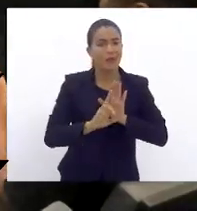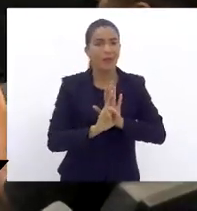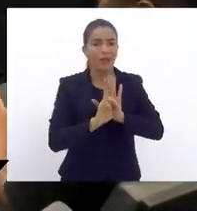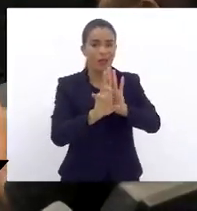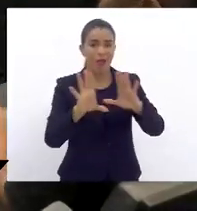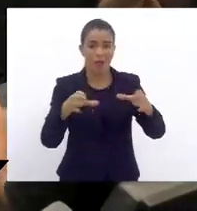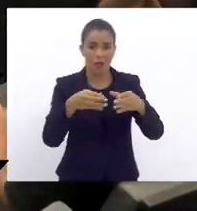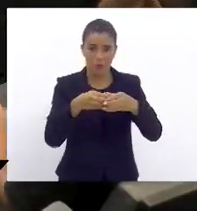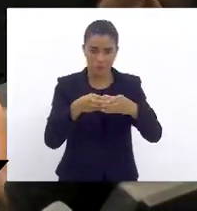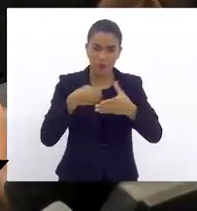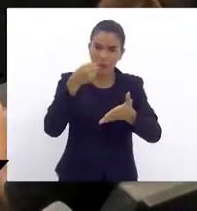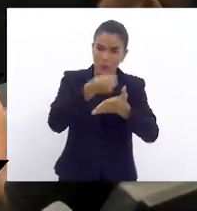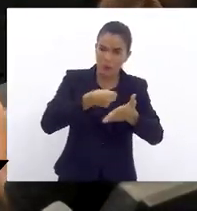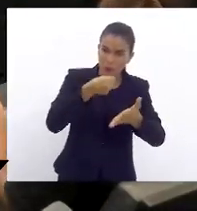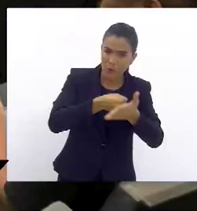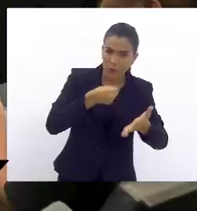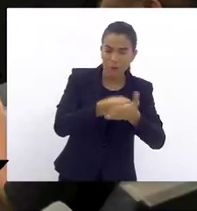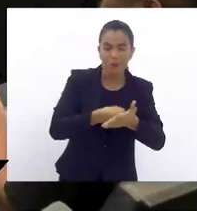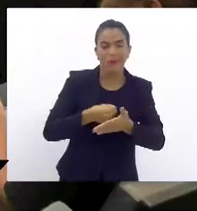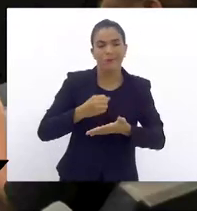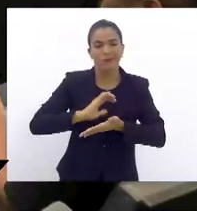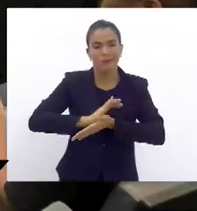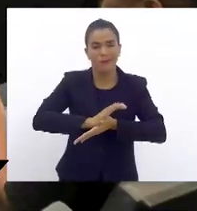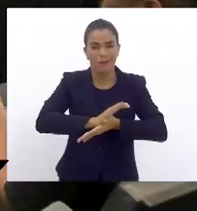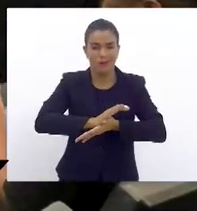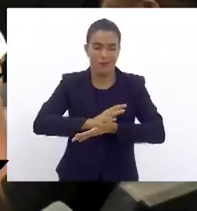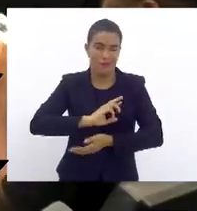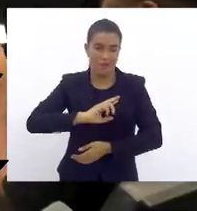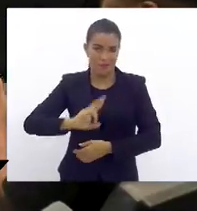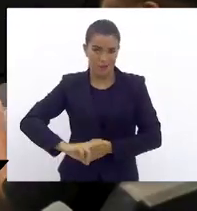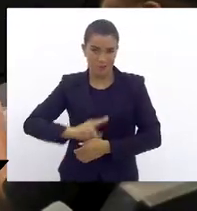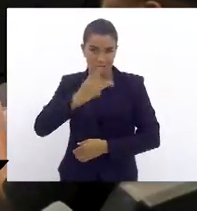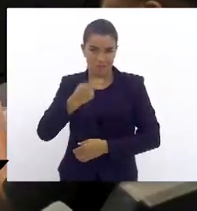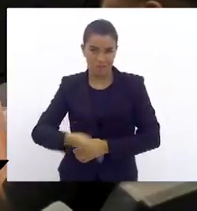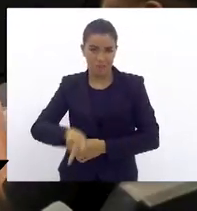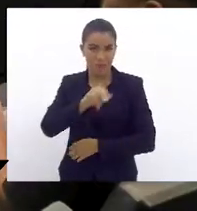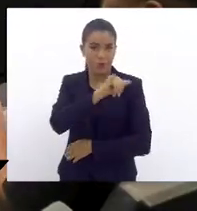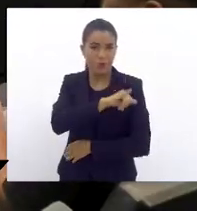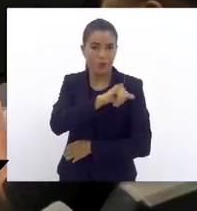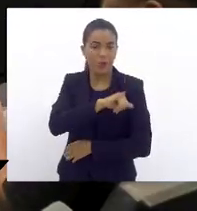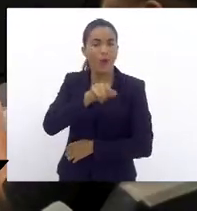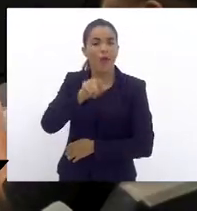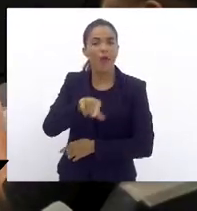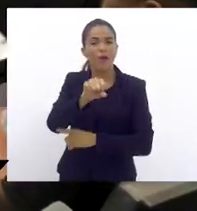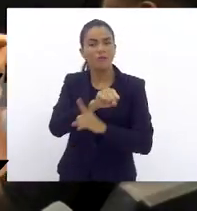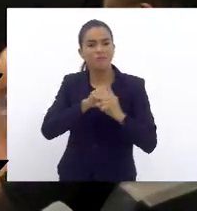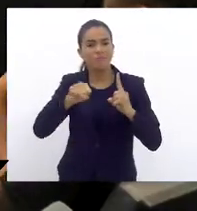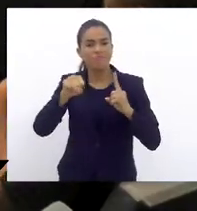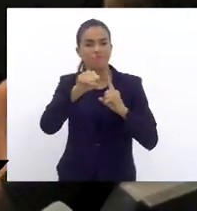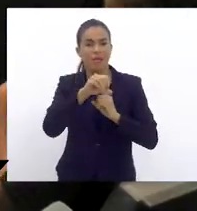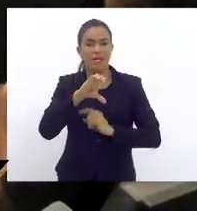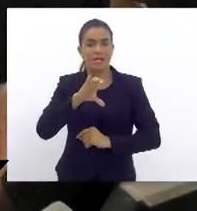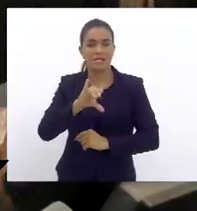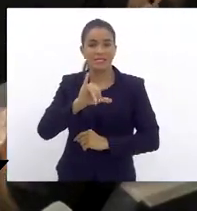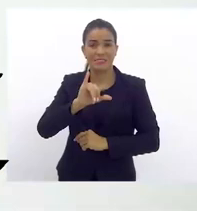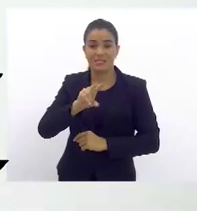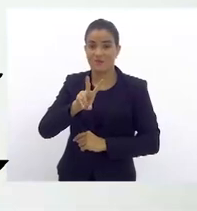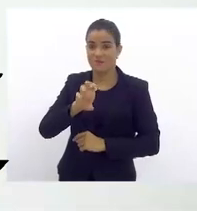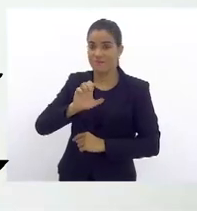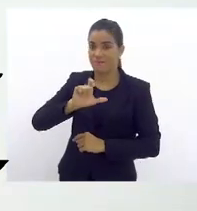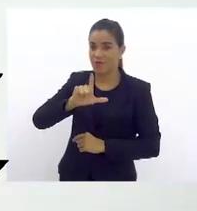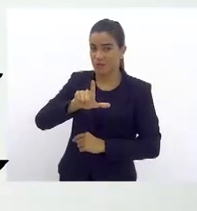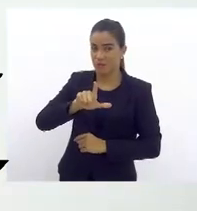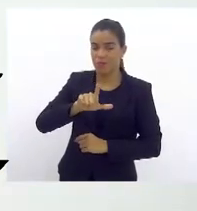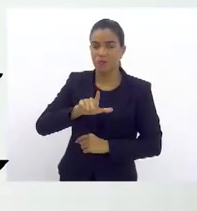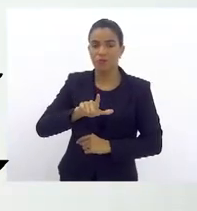a comissão de combate de intolerância religiosa do Rio de Janeiro que é uma sociedade civil tá